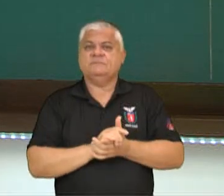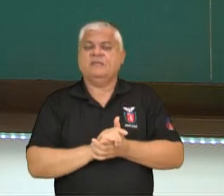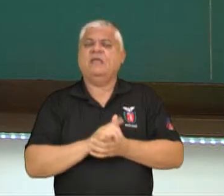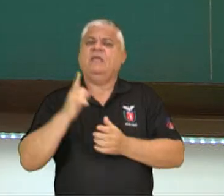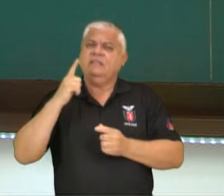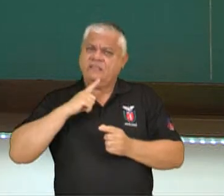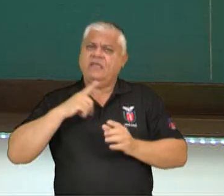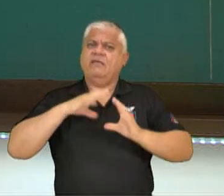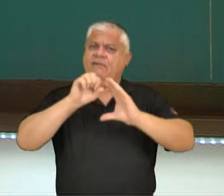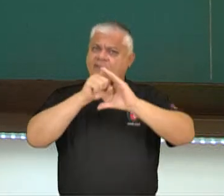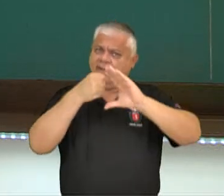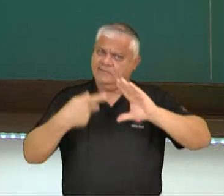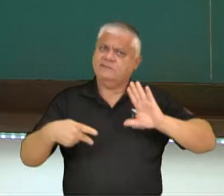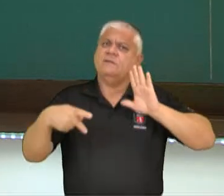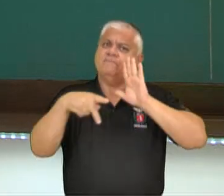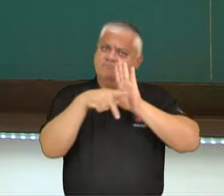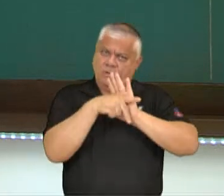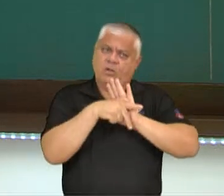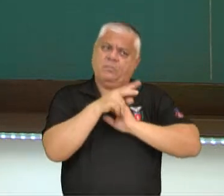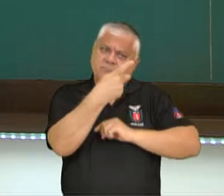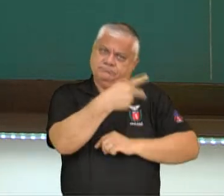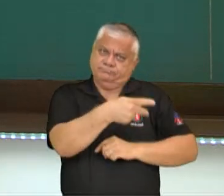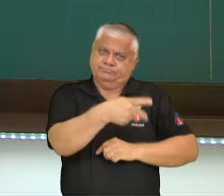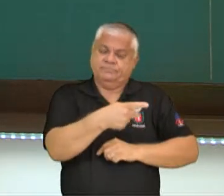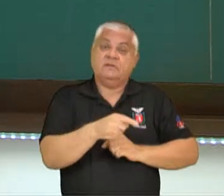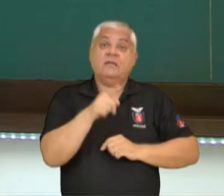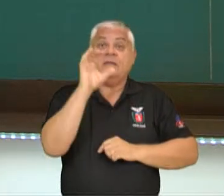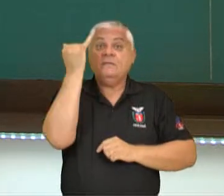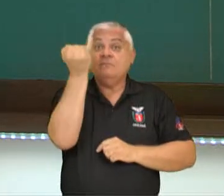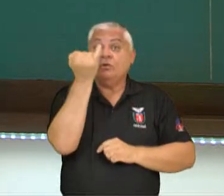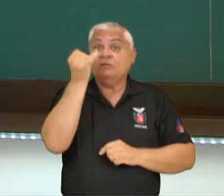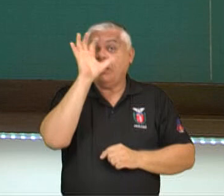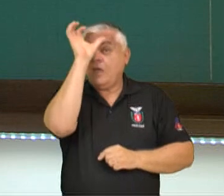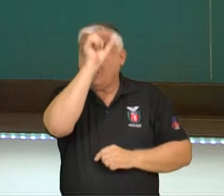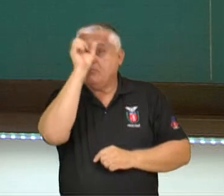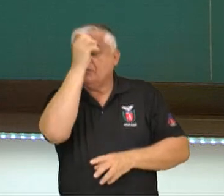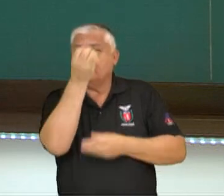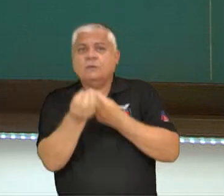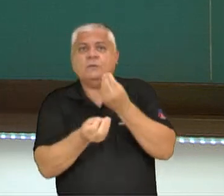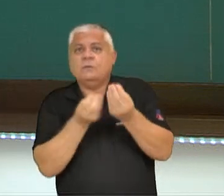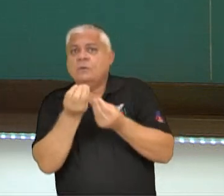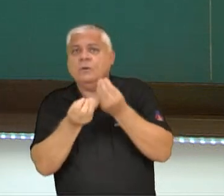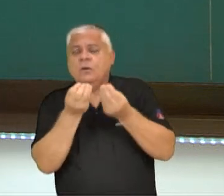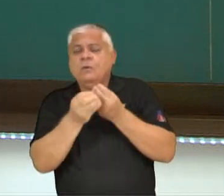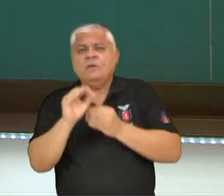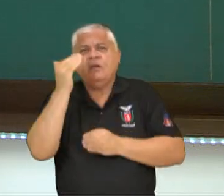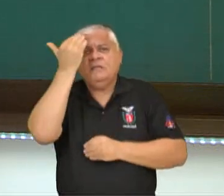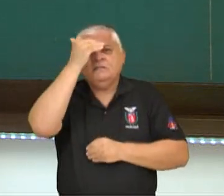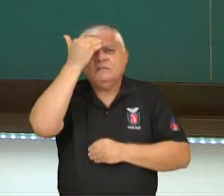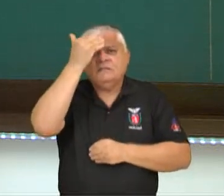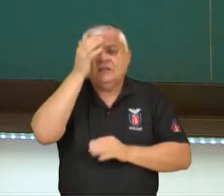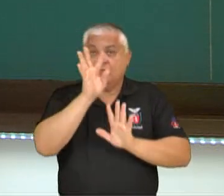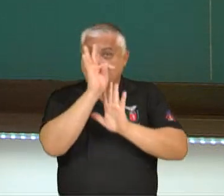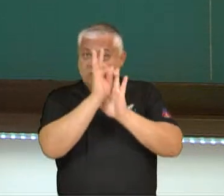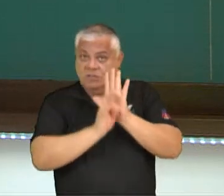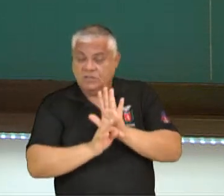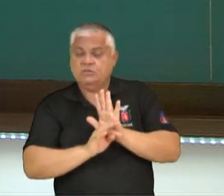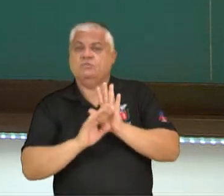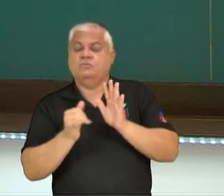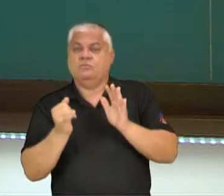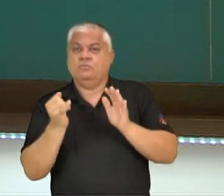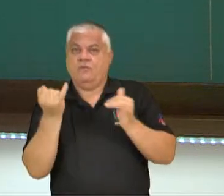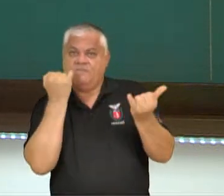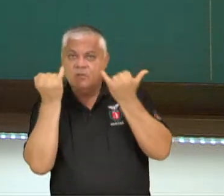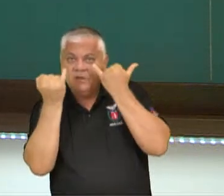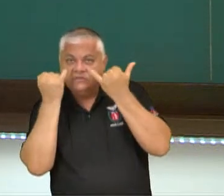algumas características e é importante a gente aprender, né, para compreender ali a diferença entre um texto informativo, um